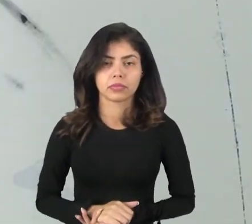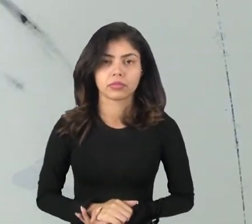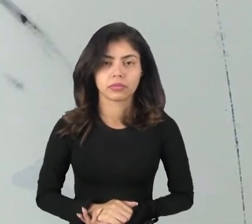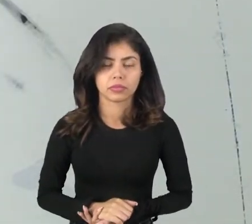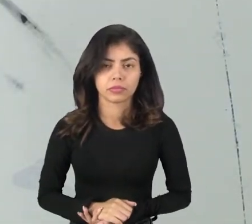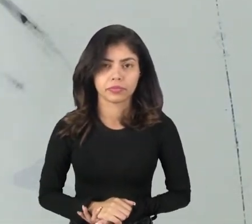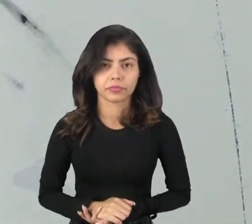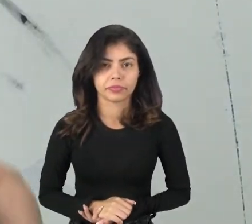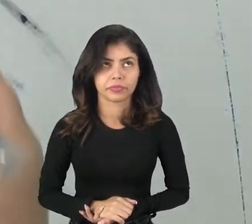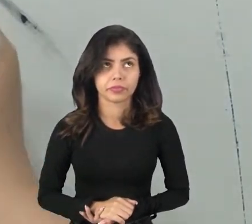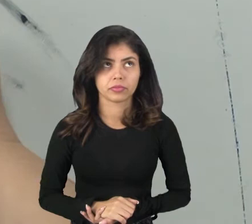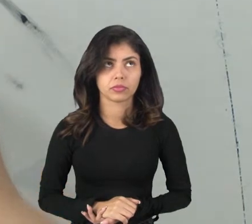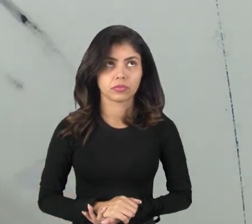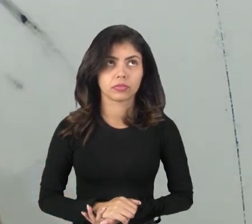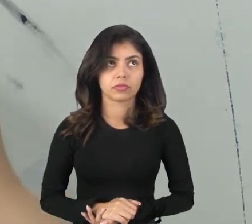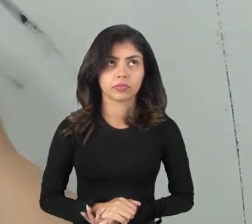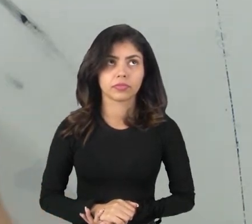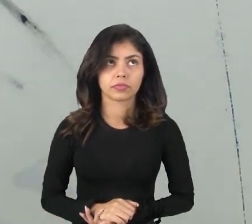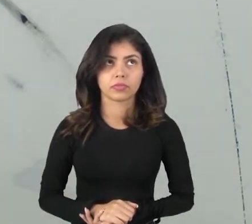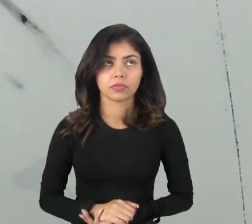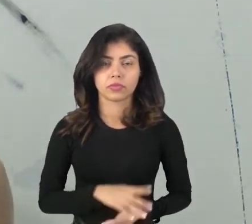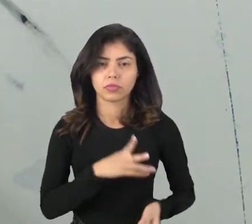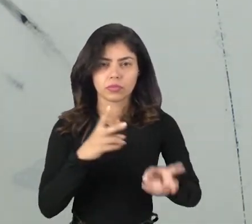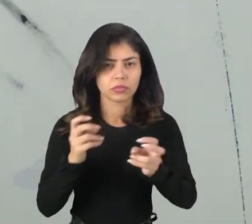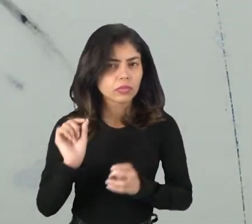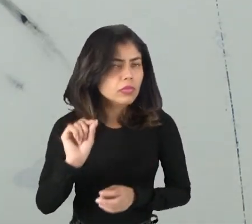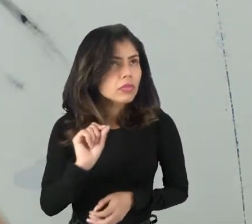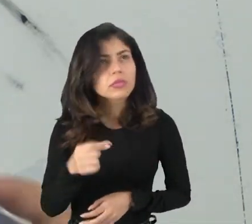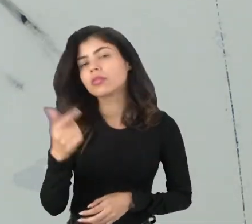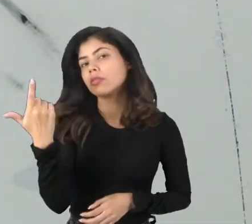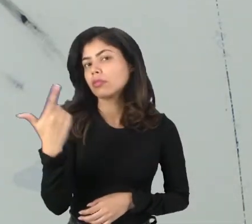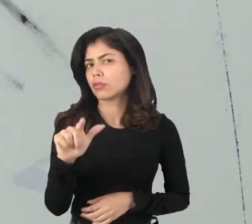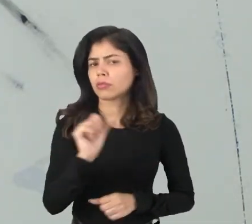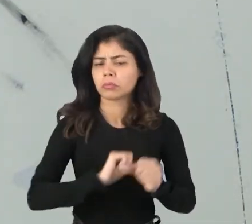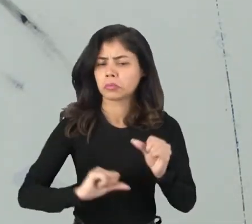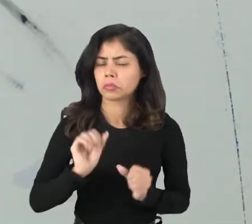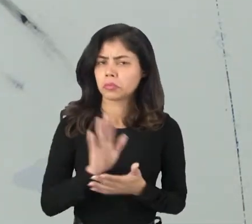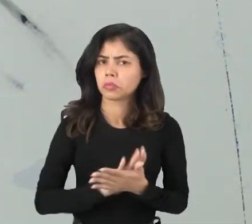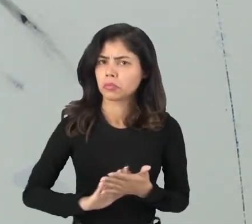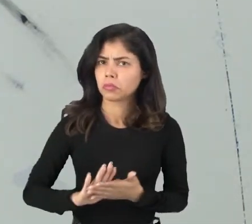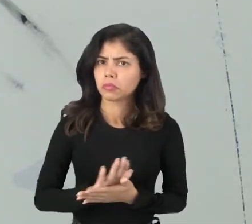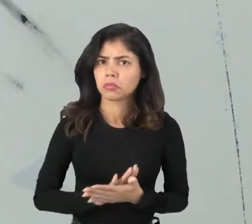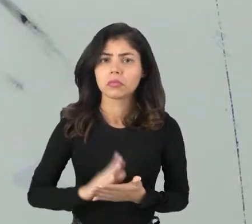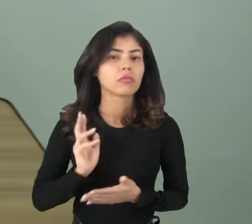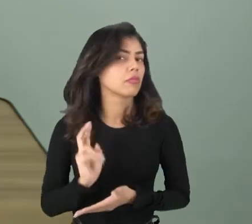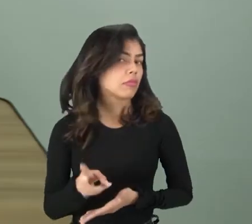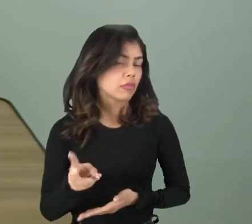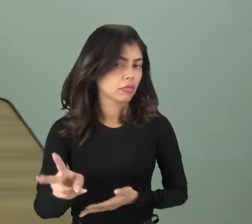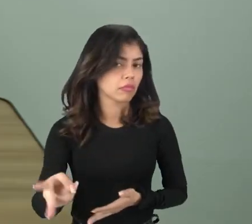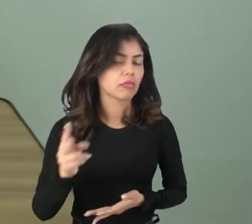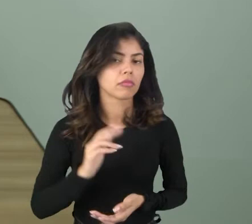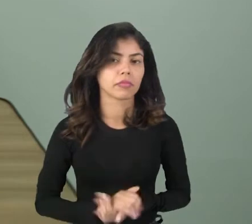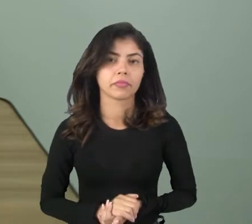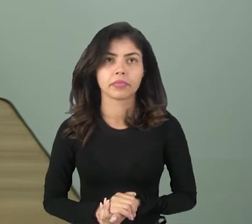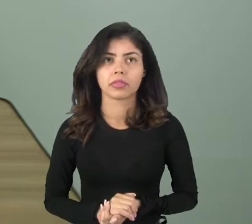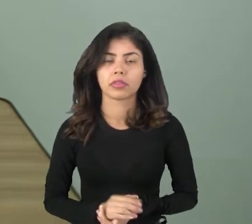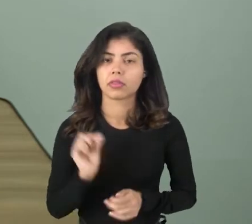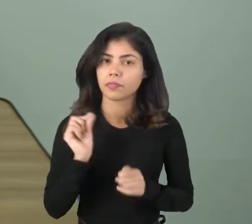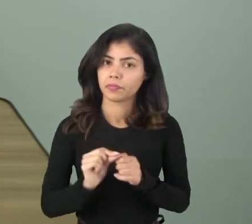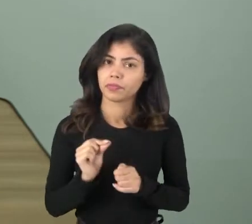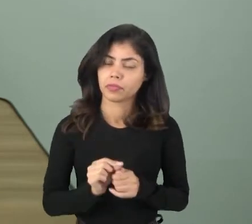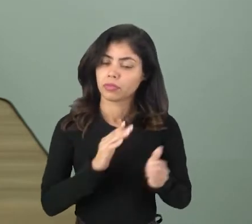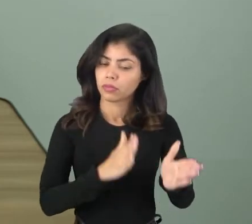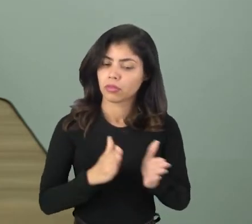né? E aí nós percebemos que não alterou nada, né? Continua